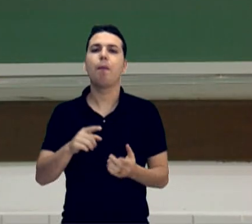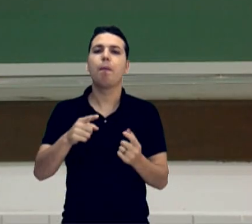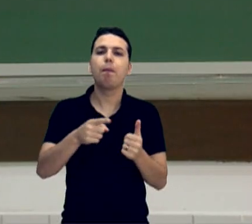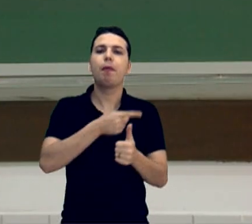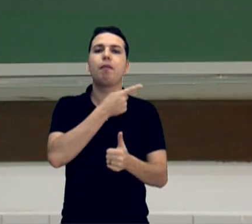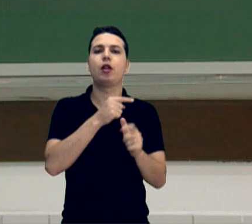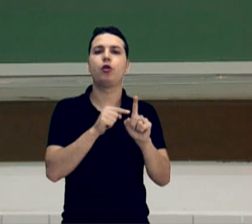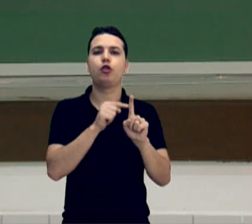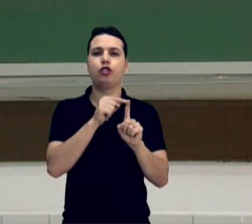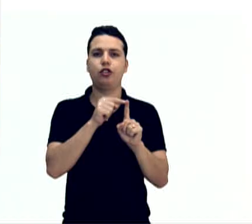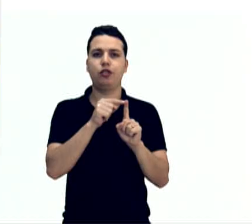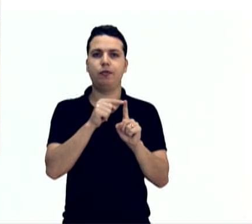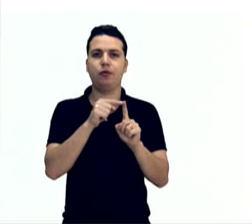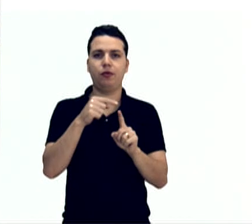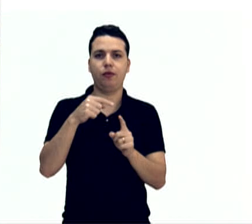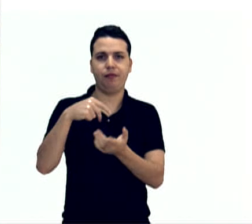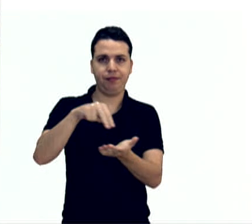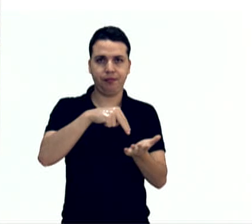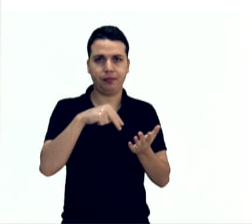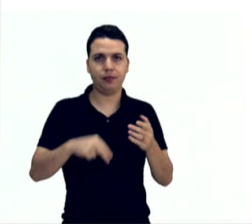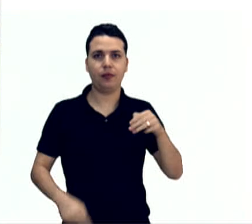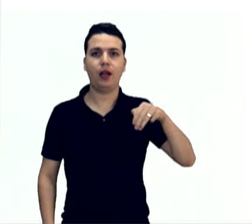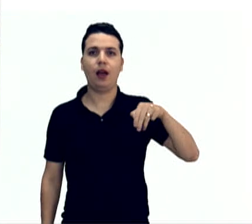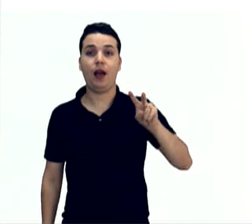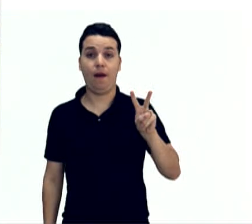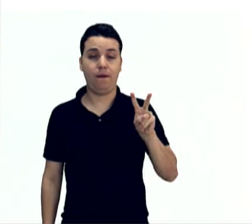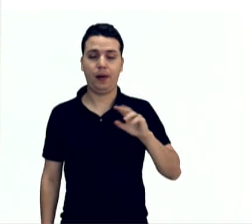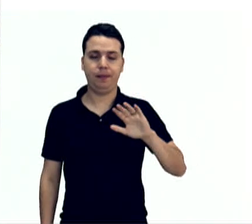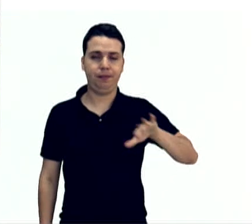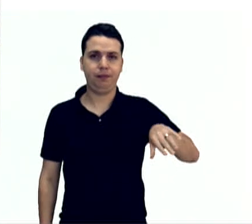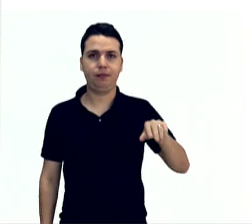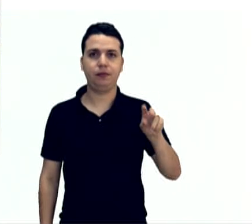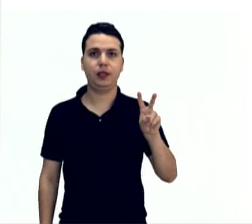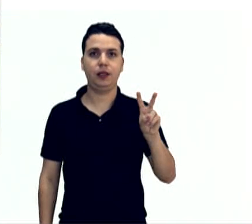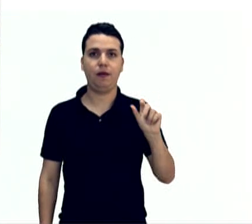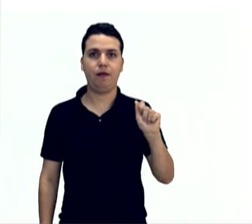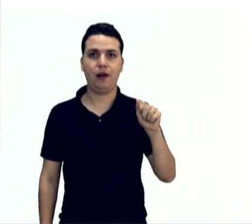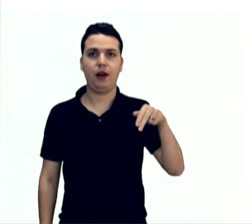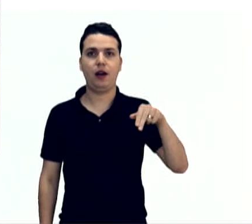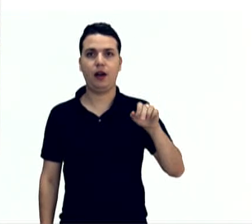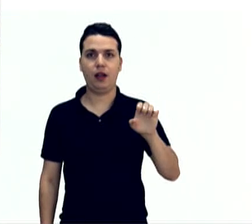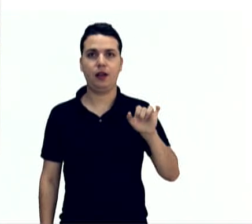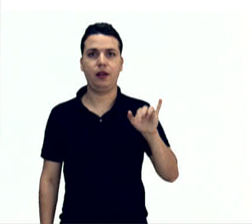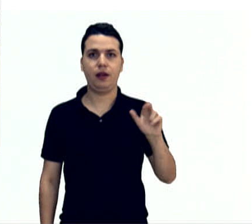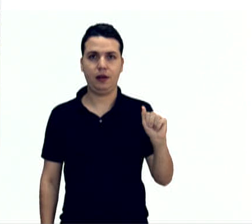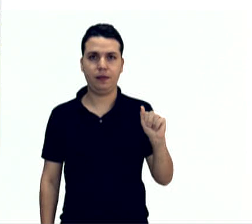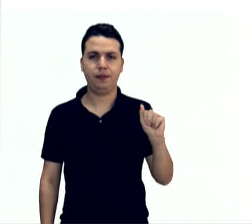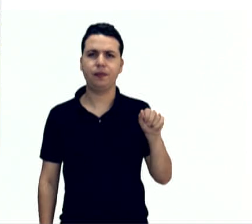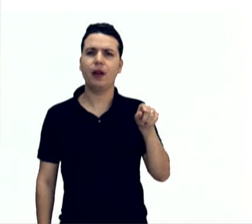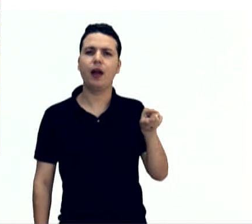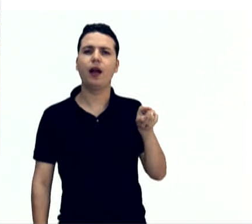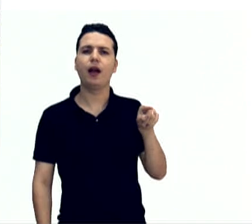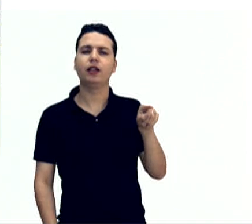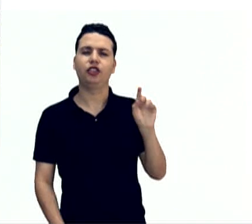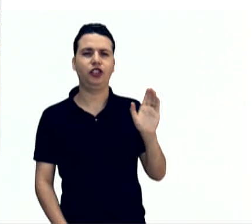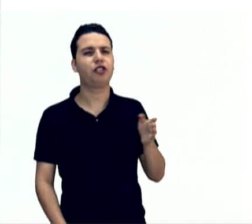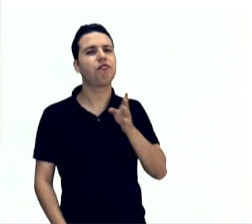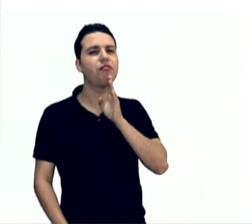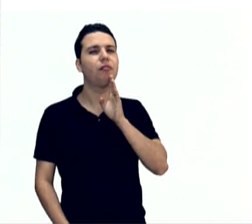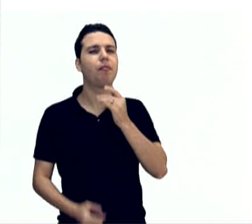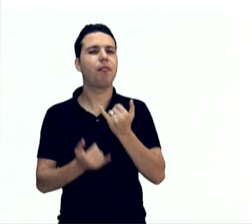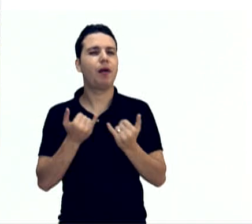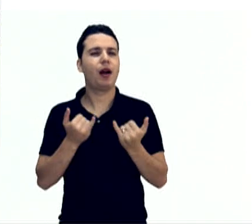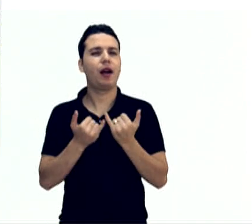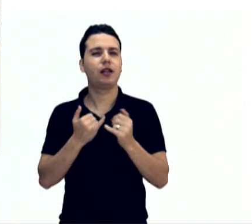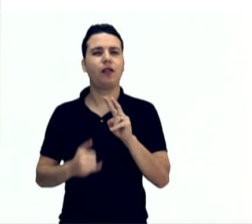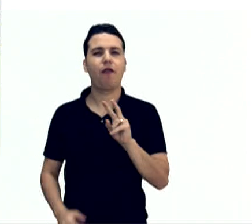ritmo, vaneira. Vaneira, quem nunca ouviu falar, né? Muito parecido com vaneira,